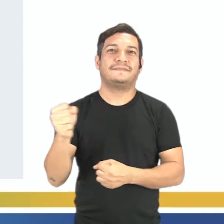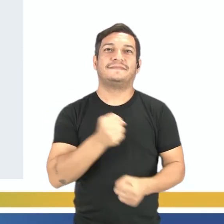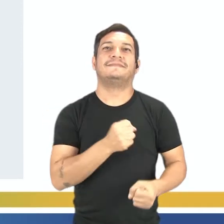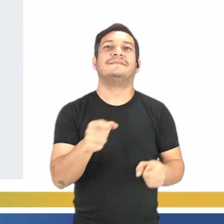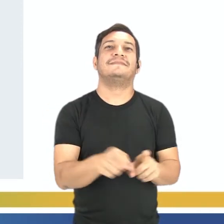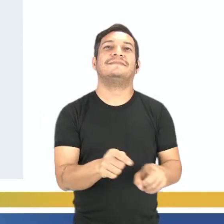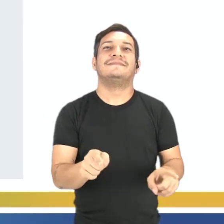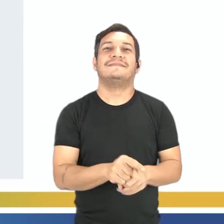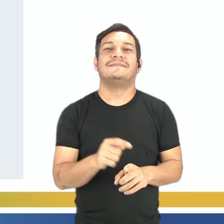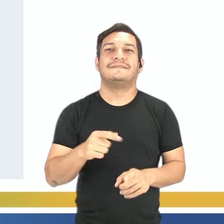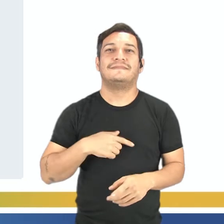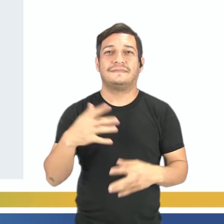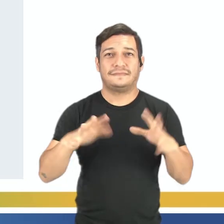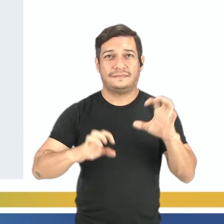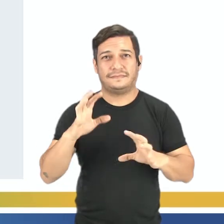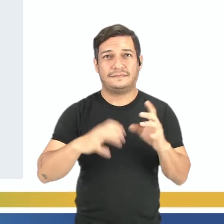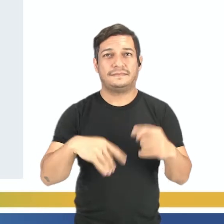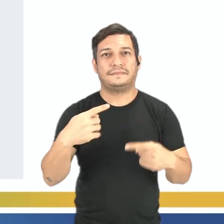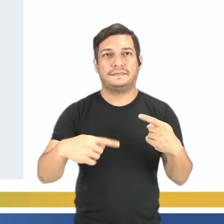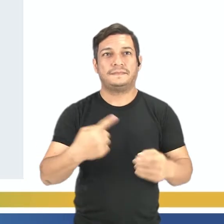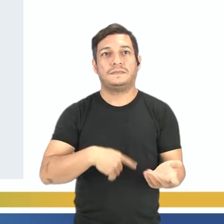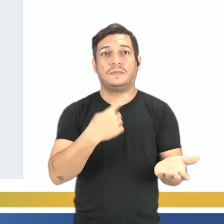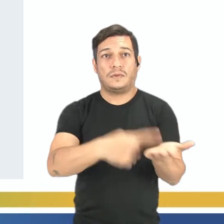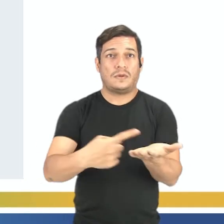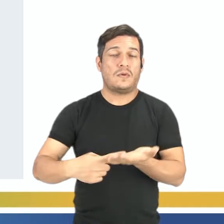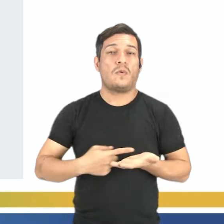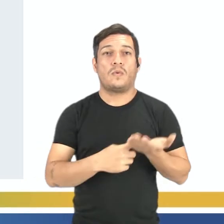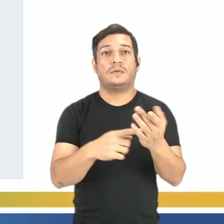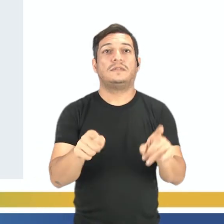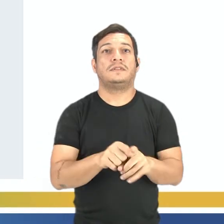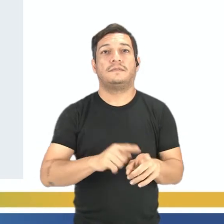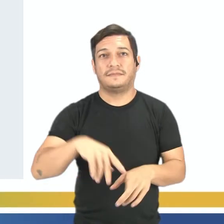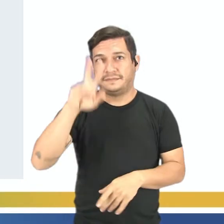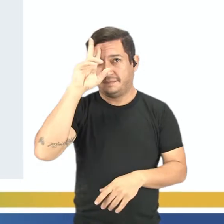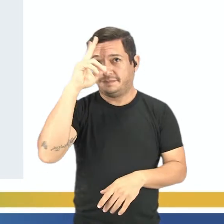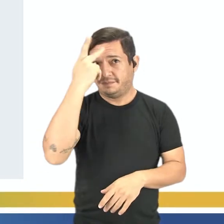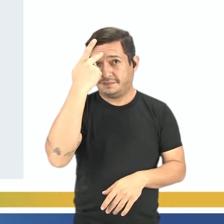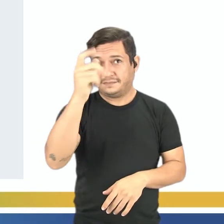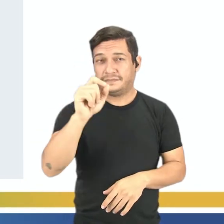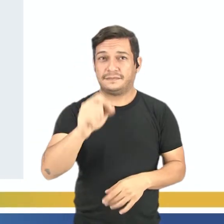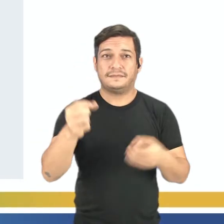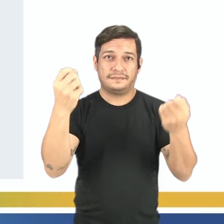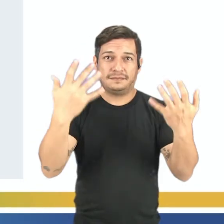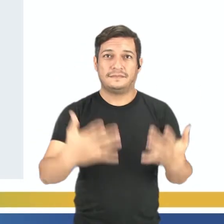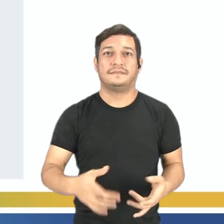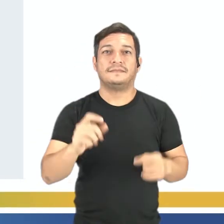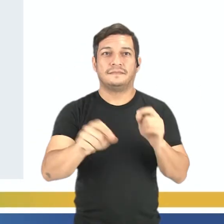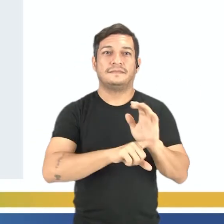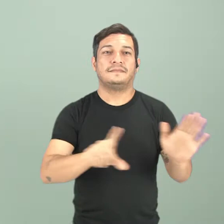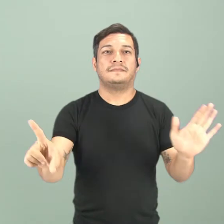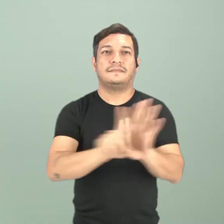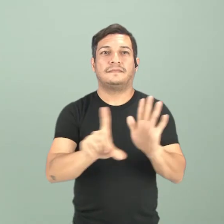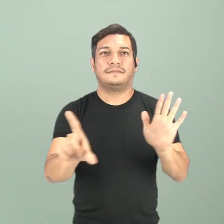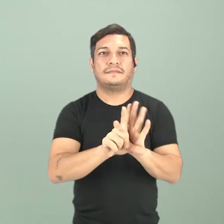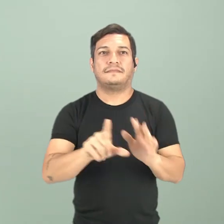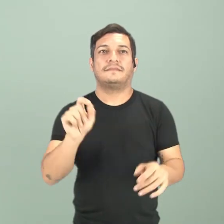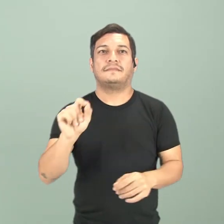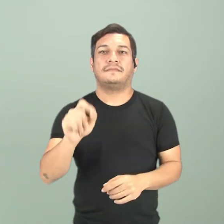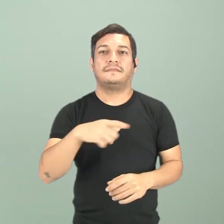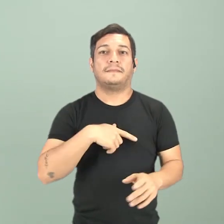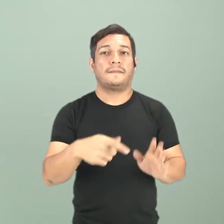conflitos e aos acordos na tomada de decisões e na definição das leis e da sua aplicação,